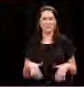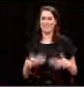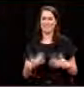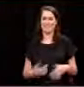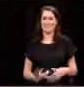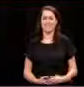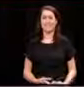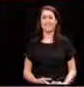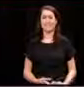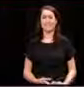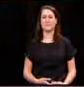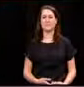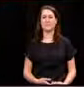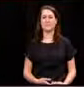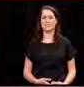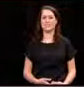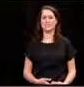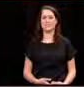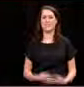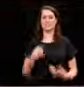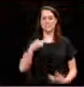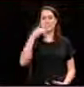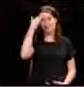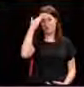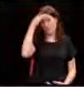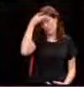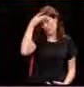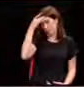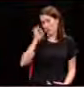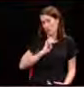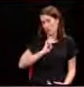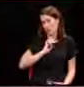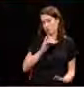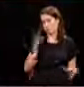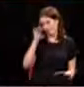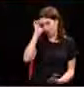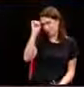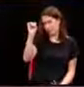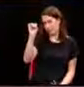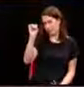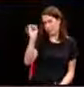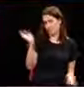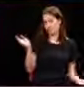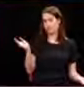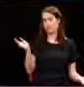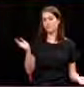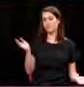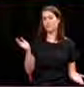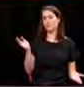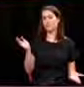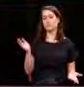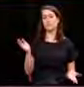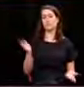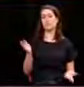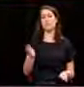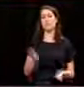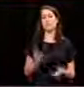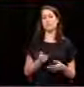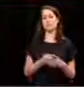Agora, realmente, eu acho que o Estado, o nosso Estado, está a